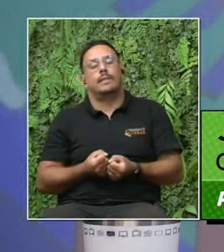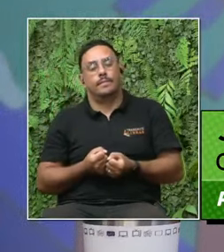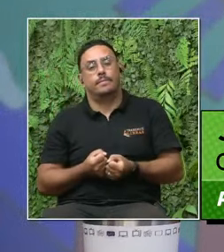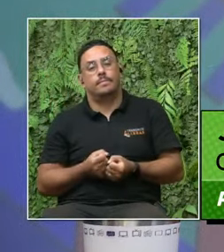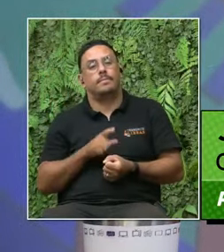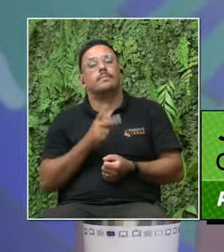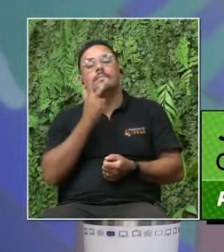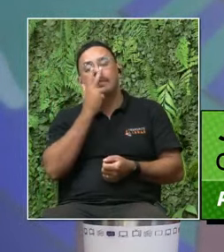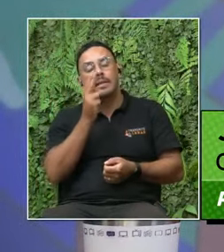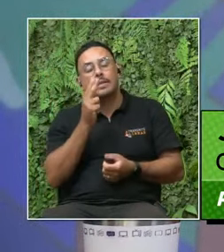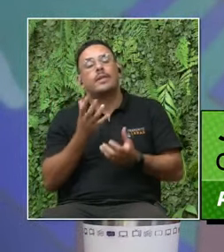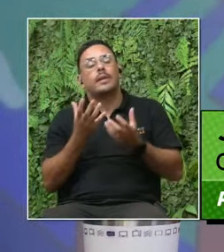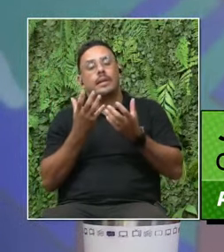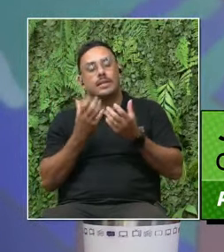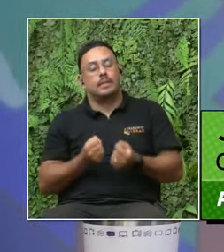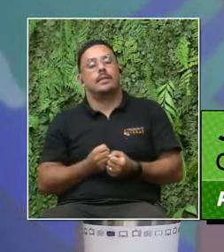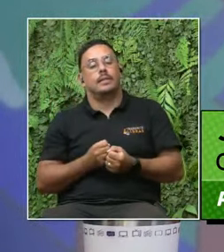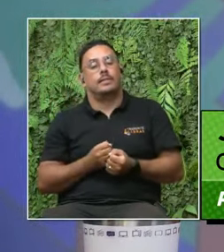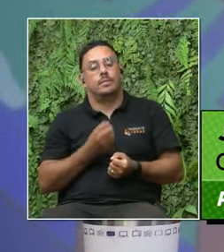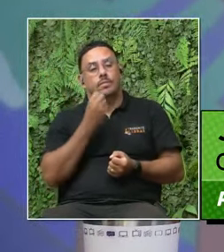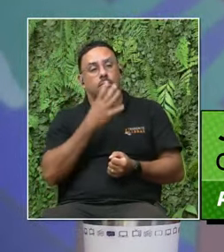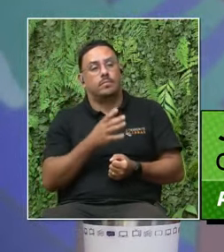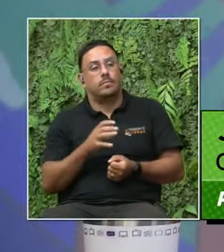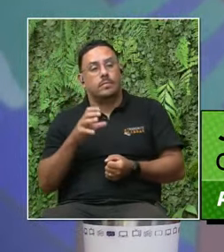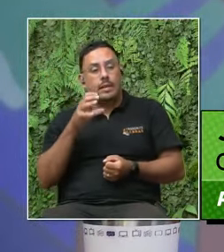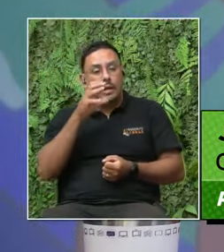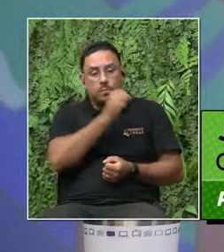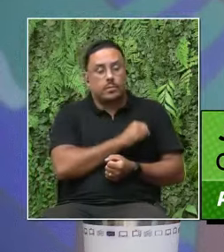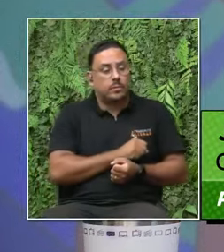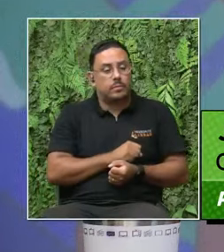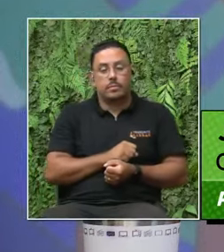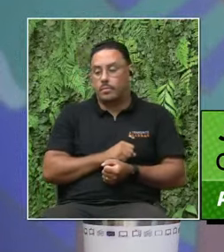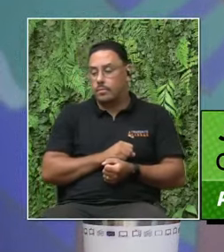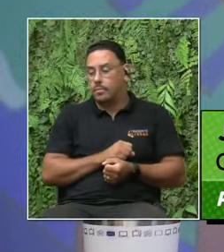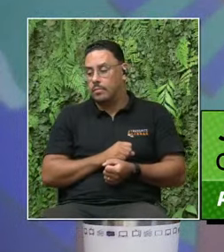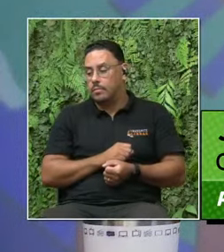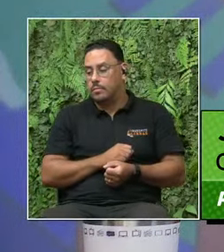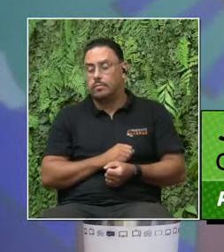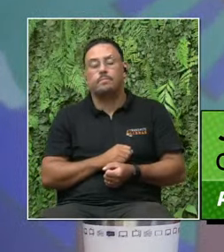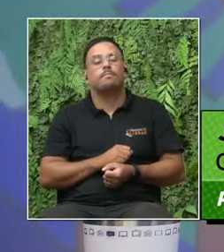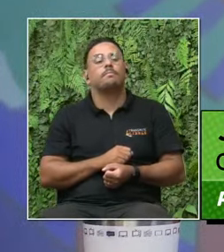parece que eles estão absorvendo com até velocidade Você não acha não